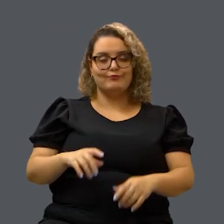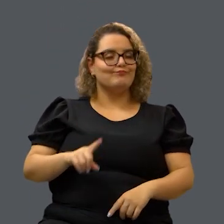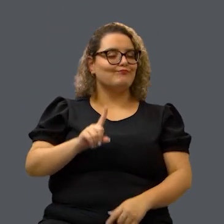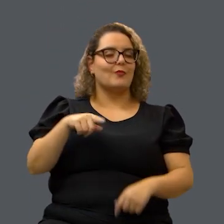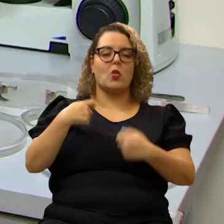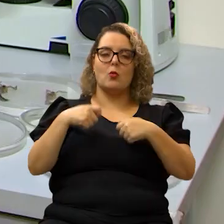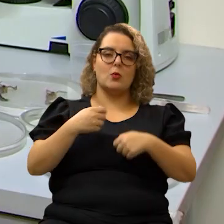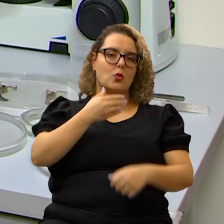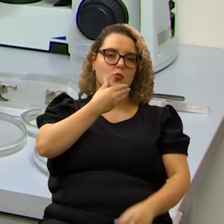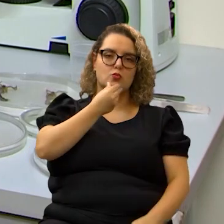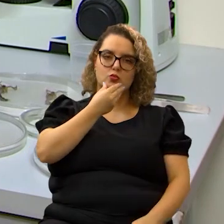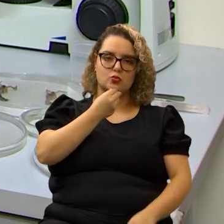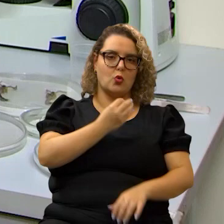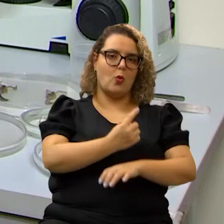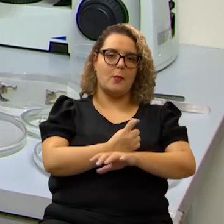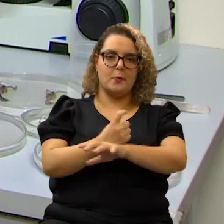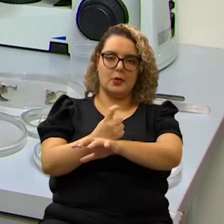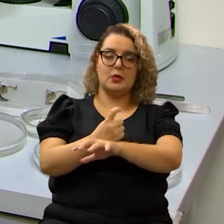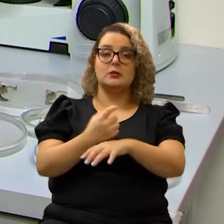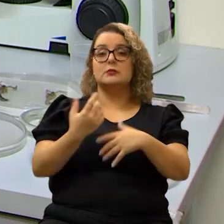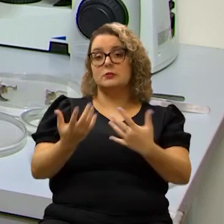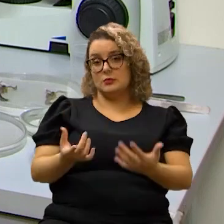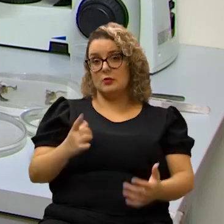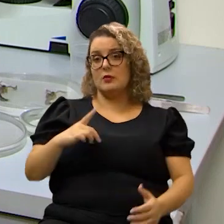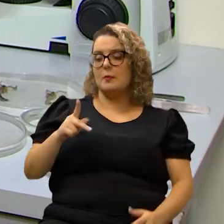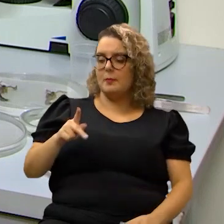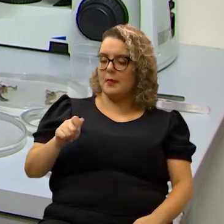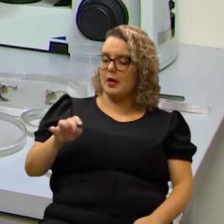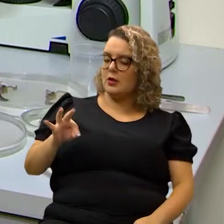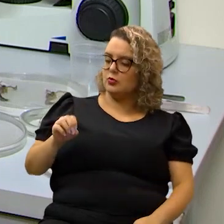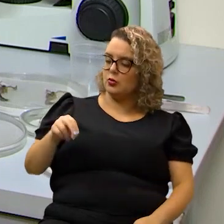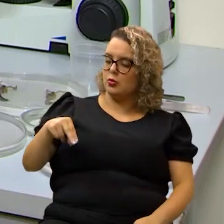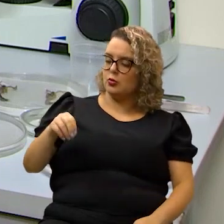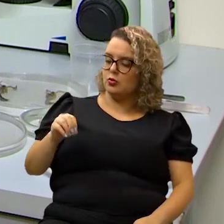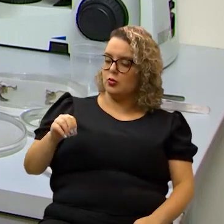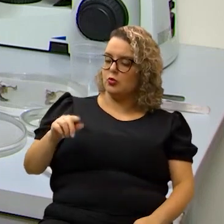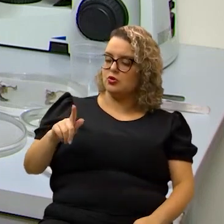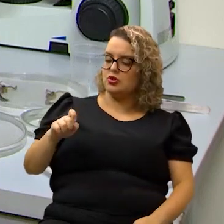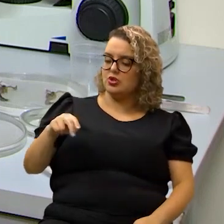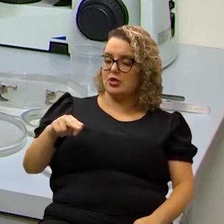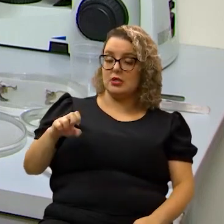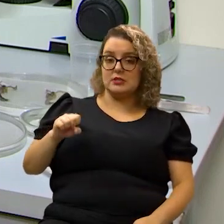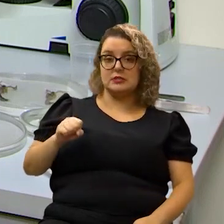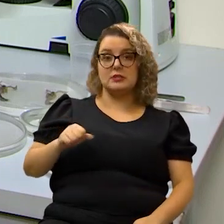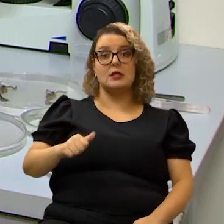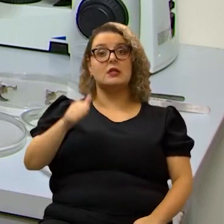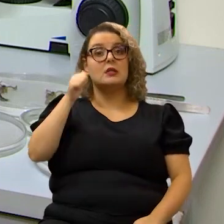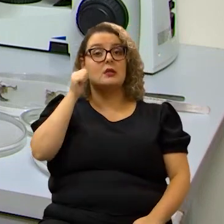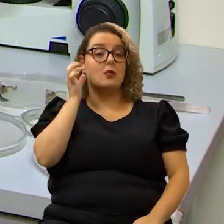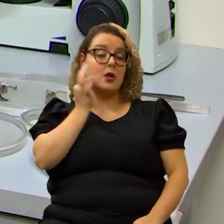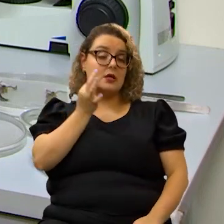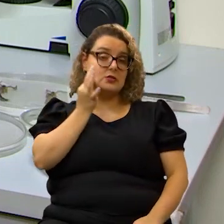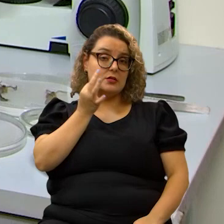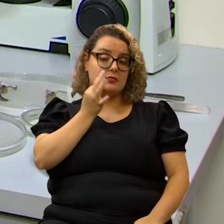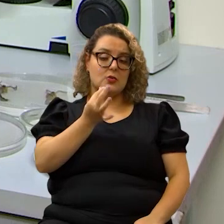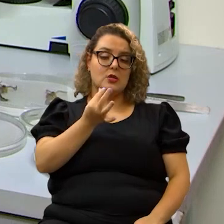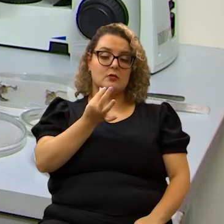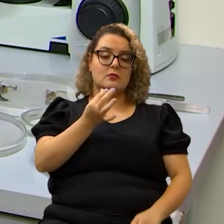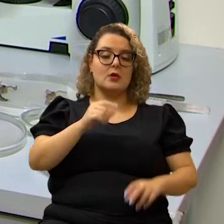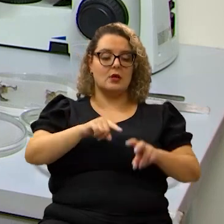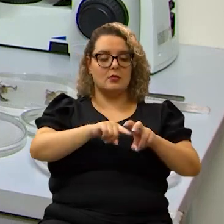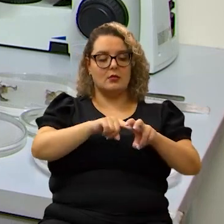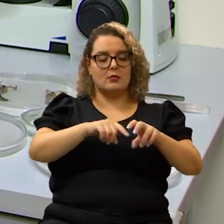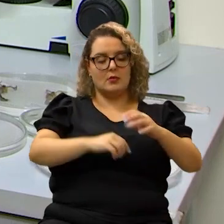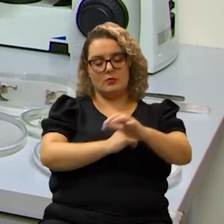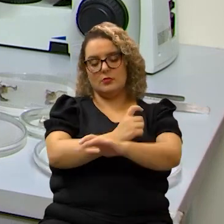de macho para se reproduzir, né? Então ele vai se reproduzir por partenogênese. Então as fêmeas, elas vão dar